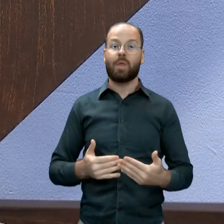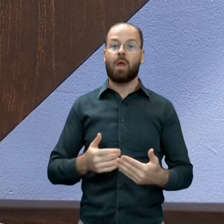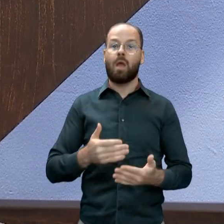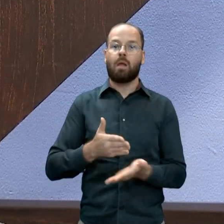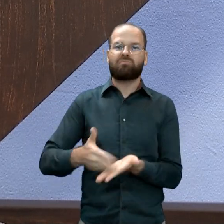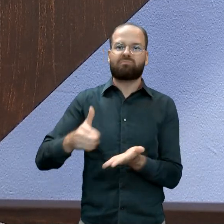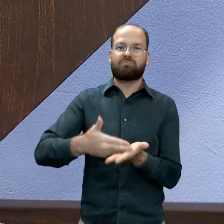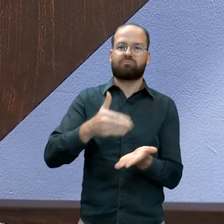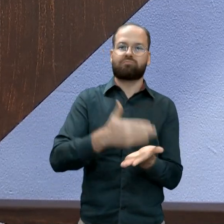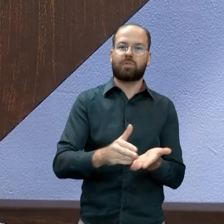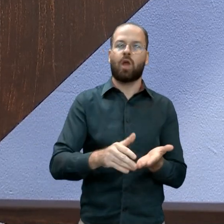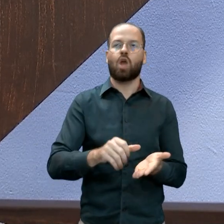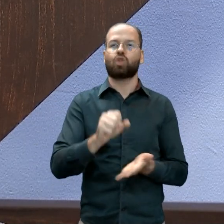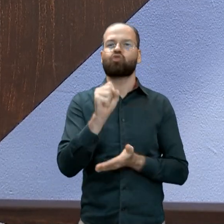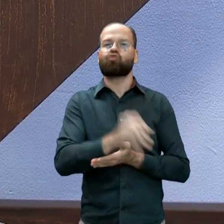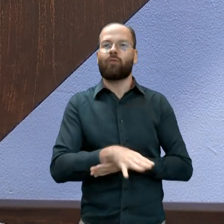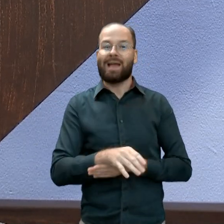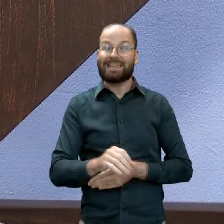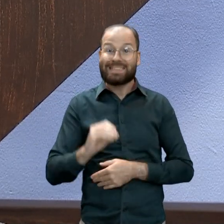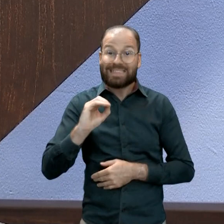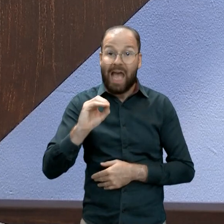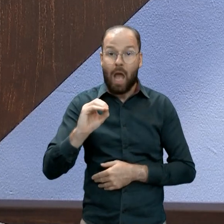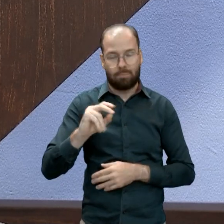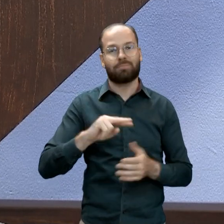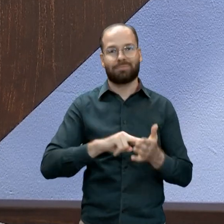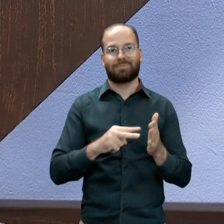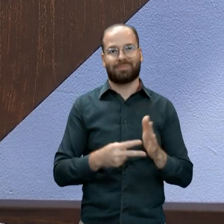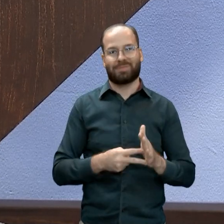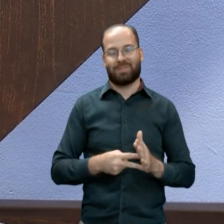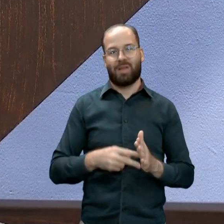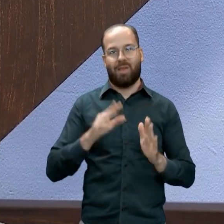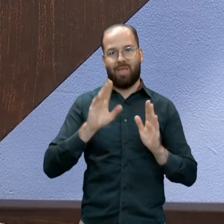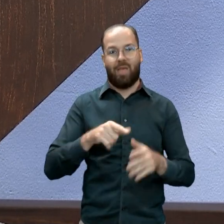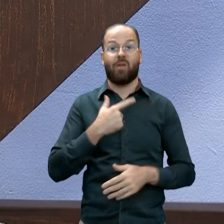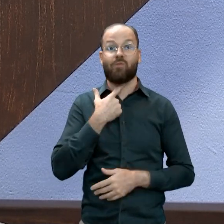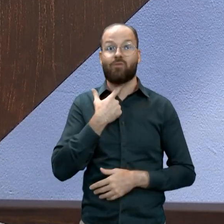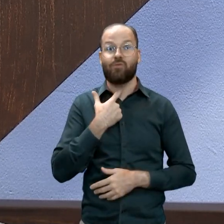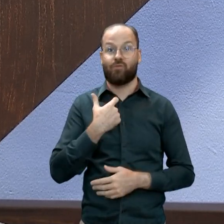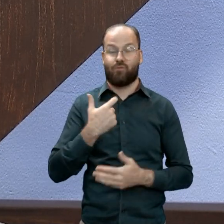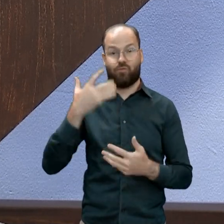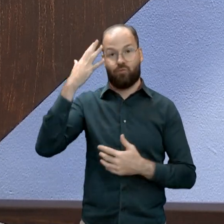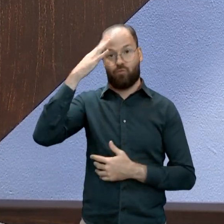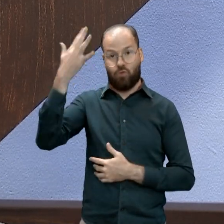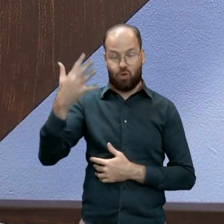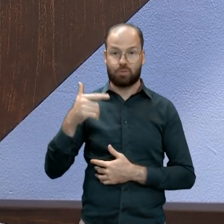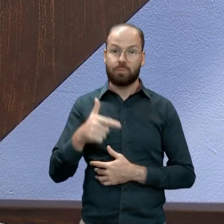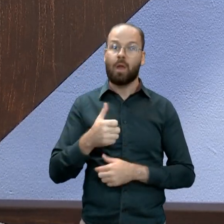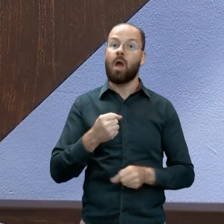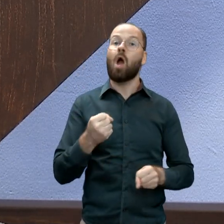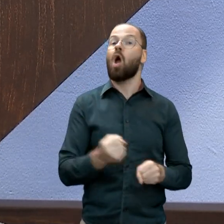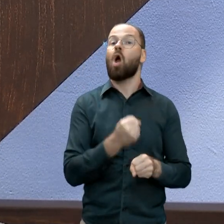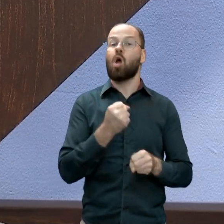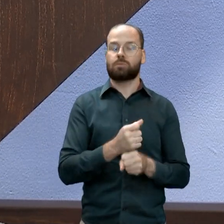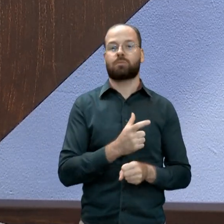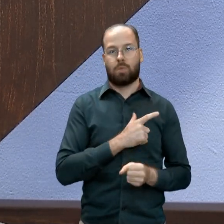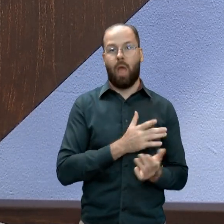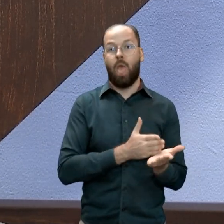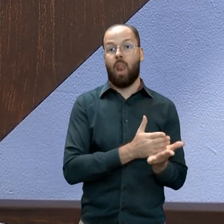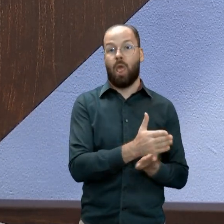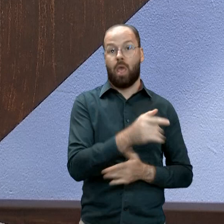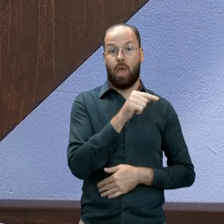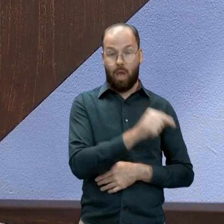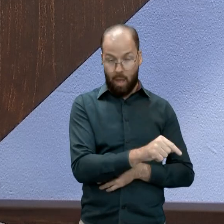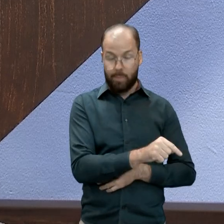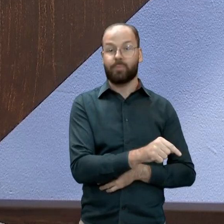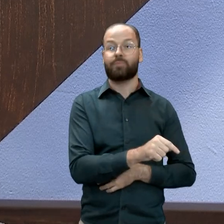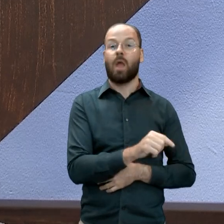né? Tem até uma linha que eu trabalho bastante, que é a Lean Construction, que é a construção enxuta, que ela trabalha exatamente com esse conceito. Se eu